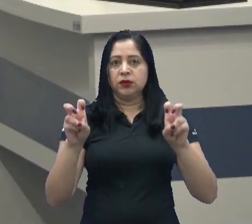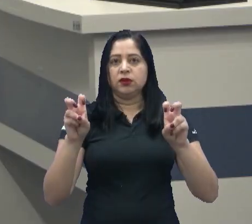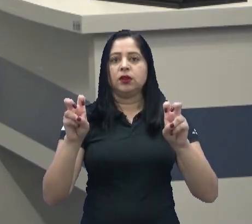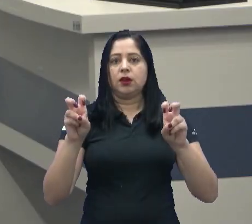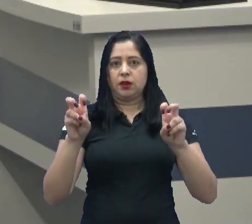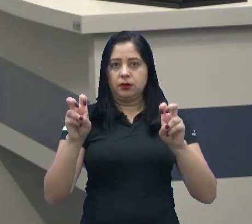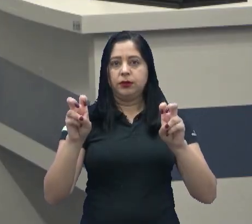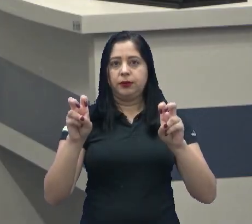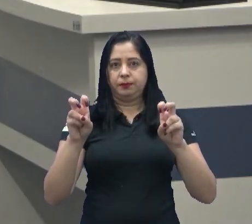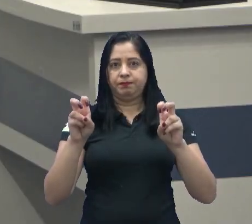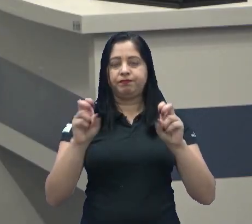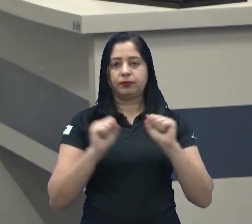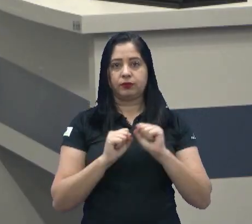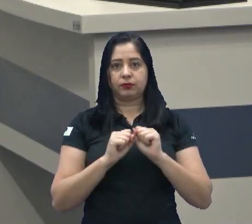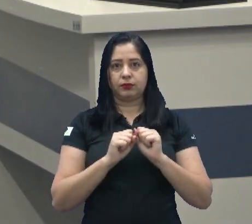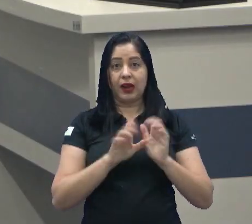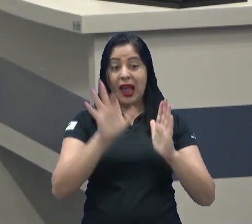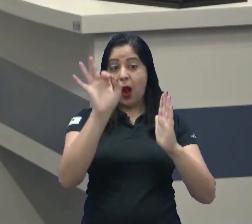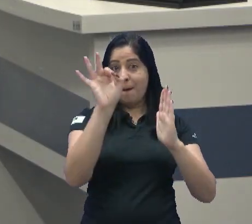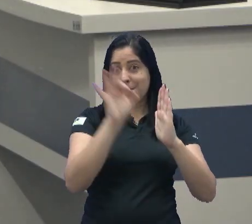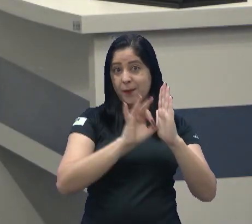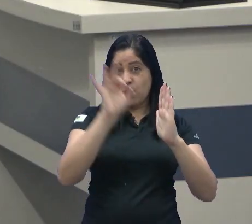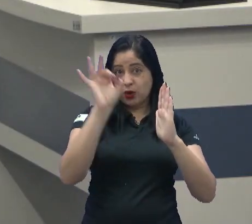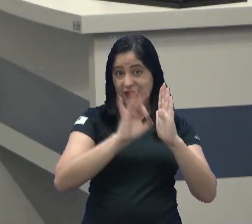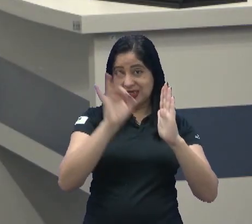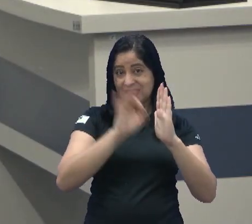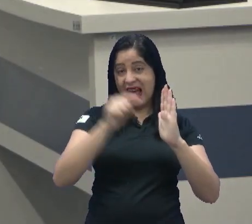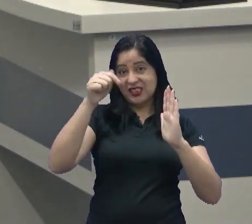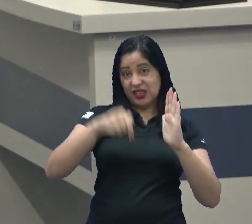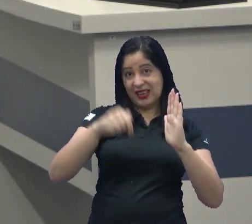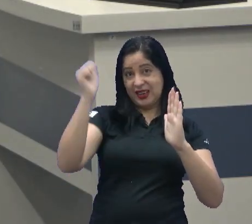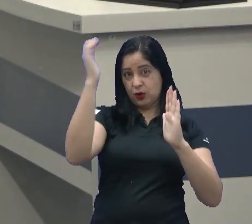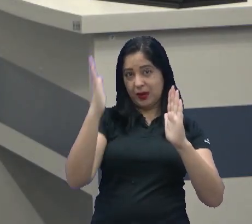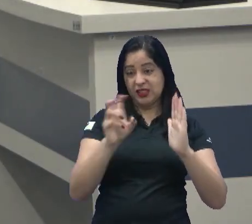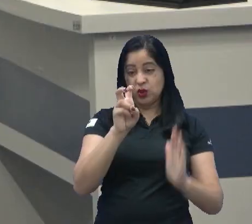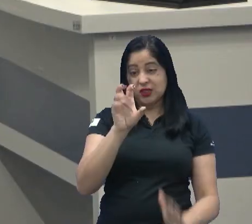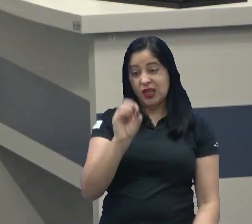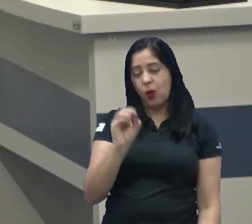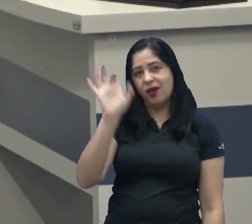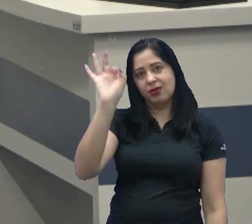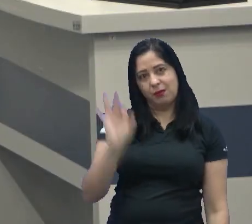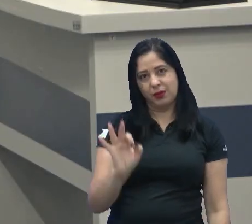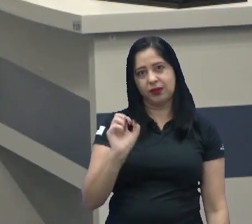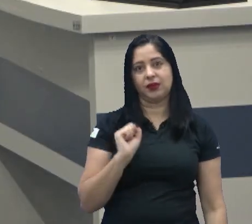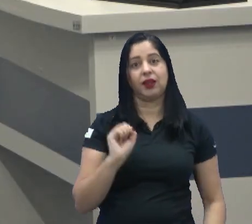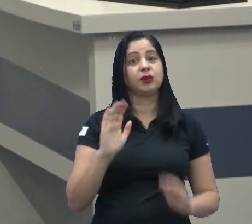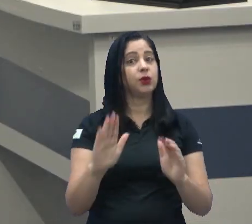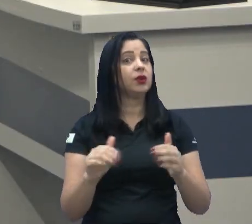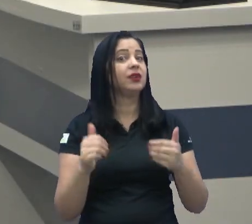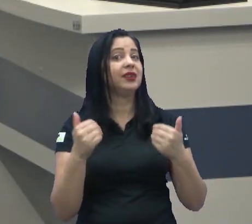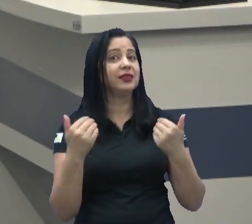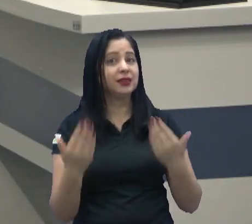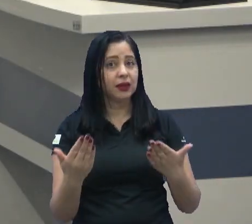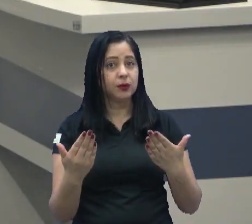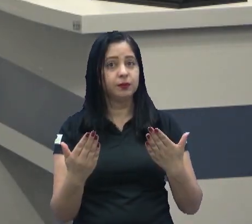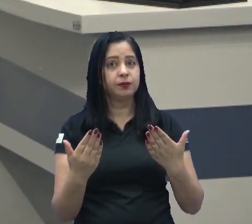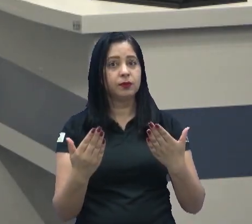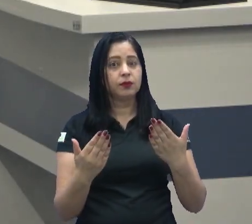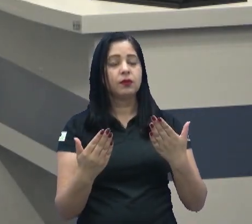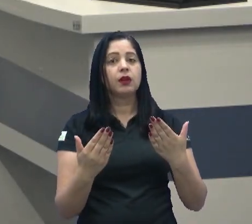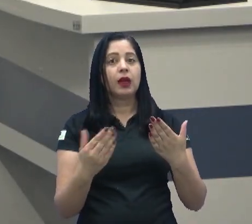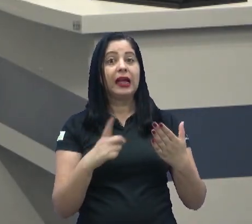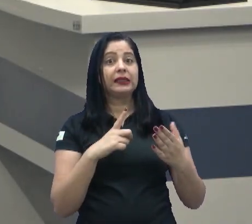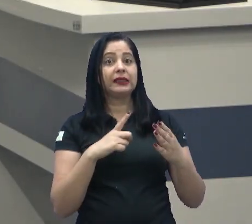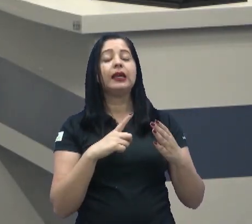foi intitulada para o Brasil, de 50%. Então, nosso requerimento é um artigo que saiu